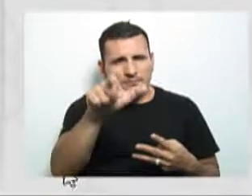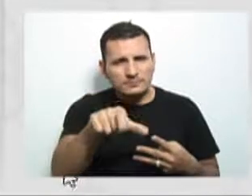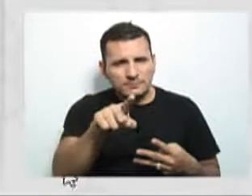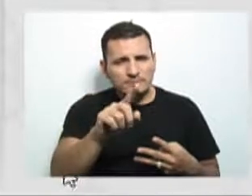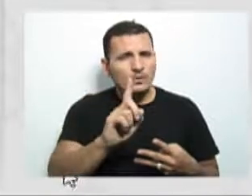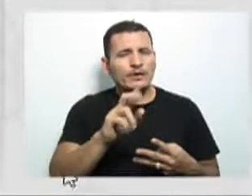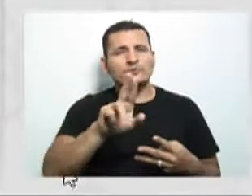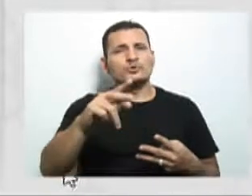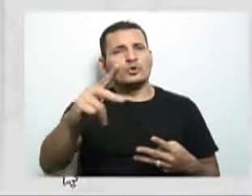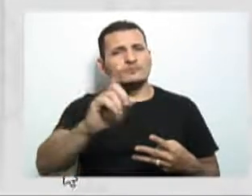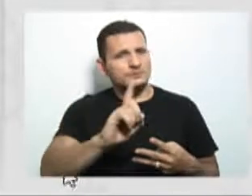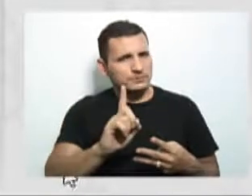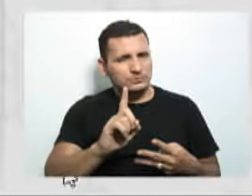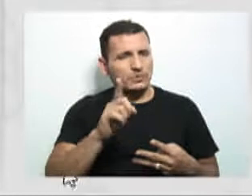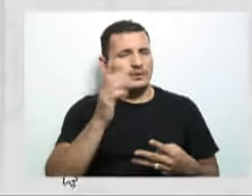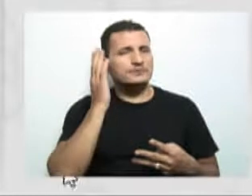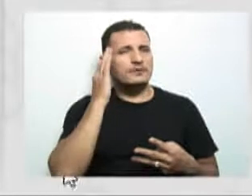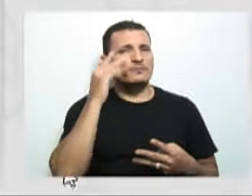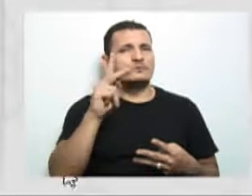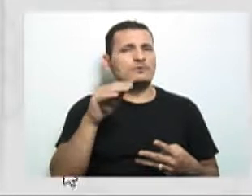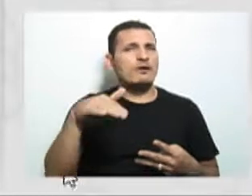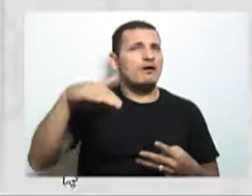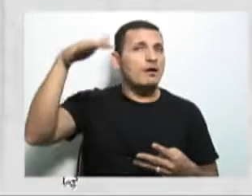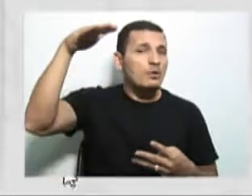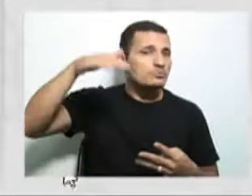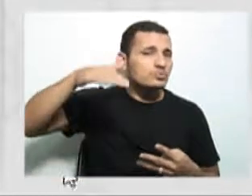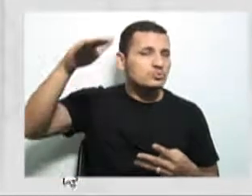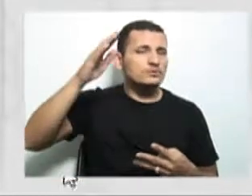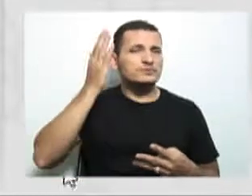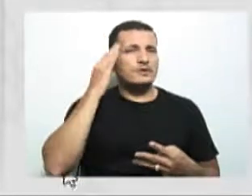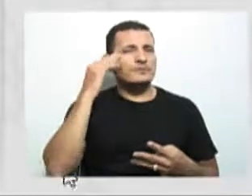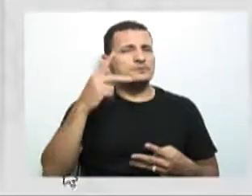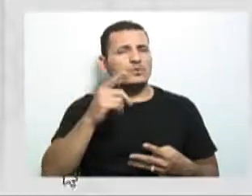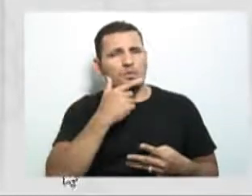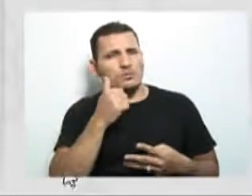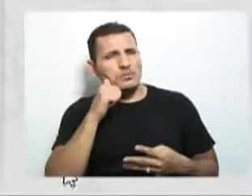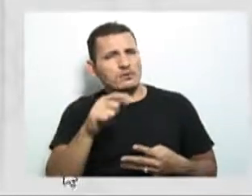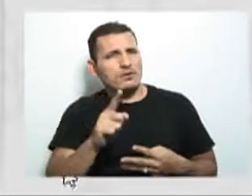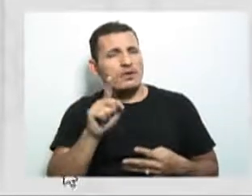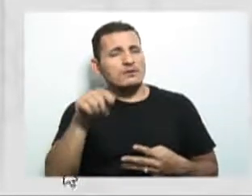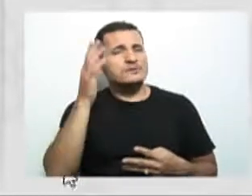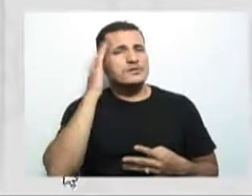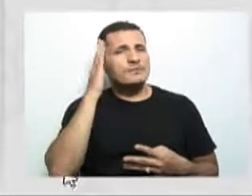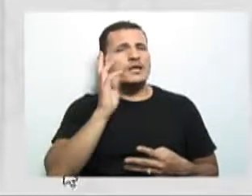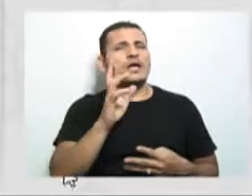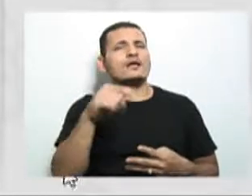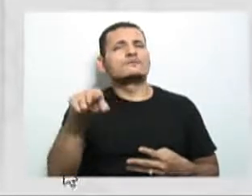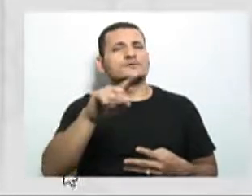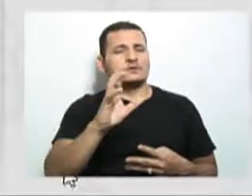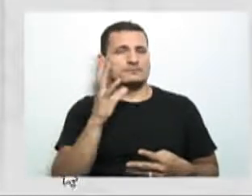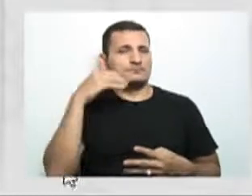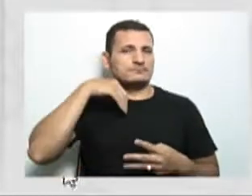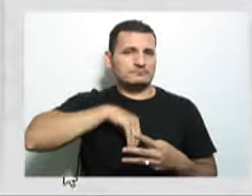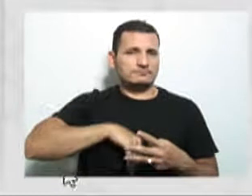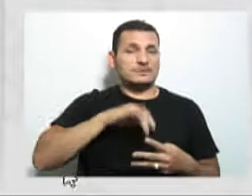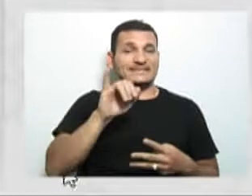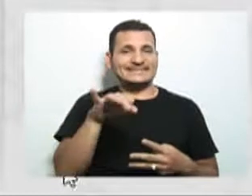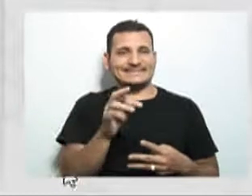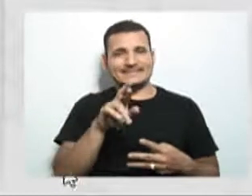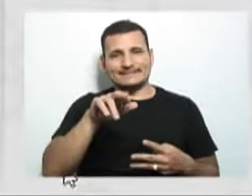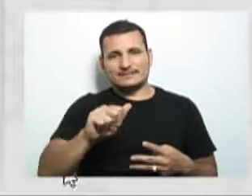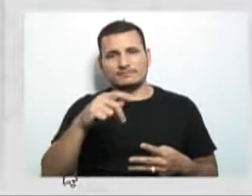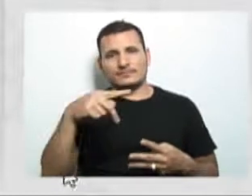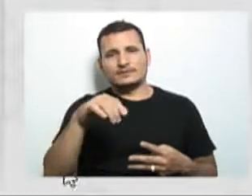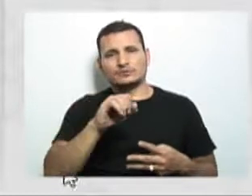seu nome, tá? Não é saber sua altura, não é saber o seu sexo, não. É saber quem é você por dentro. Isso é o intrapessoal. Fazer